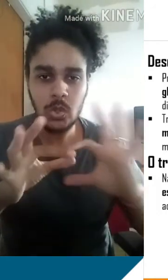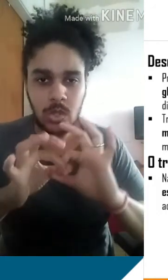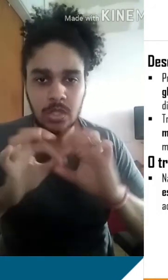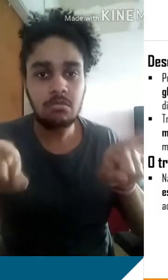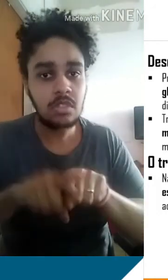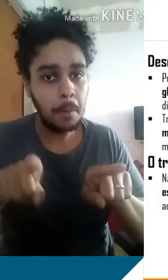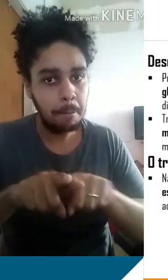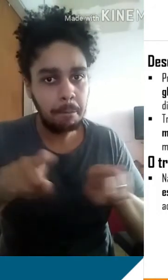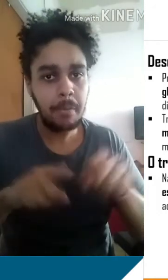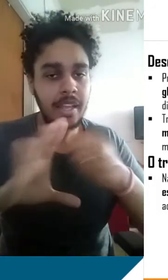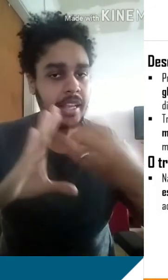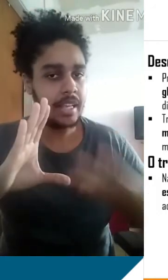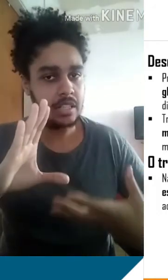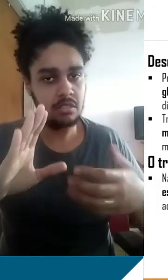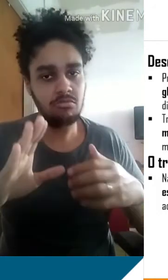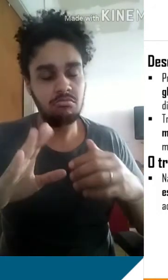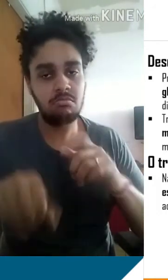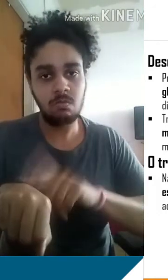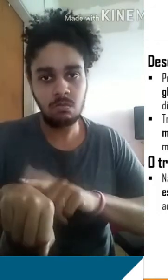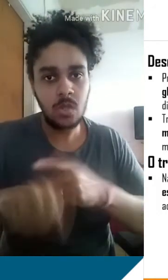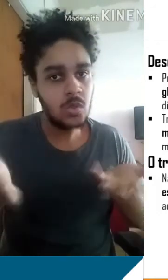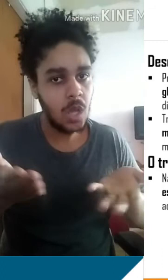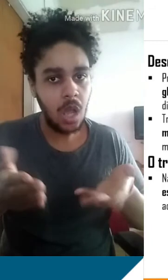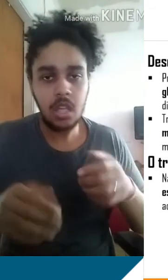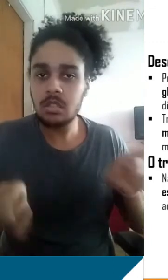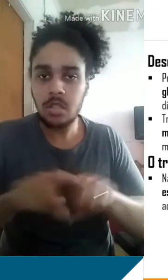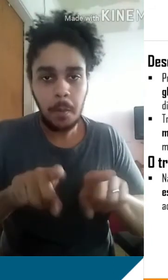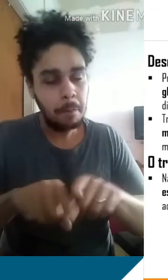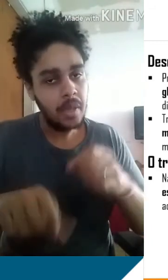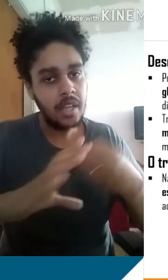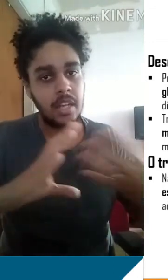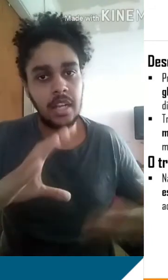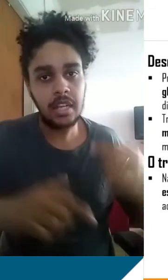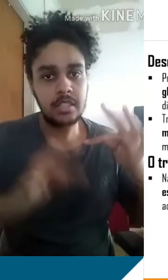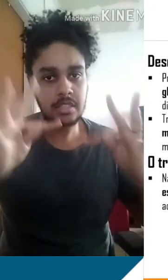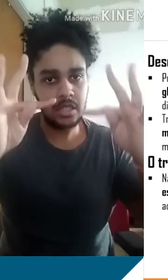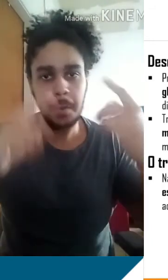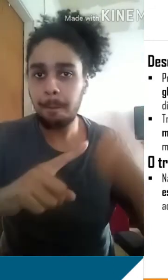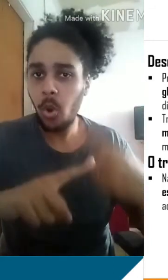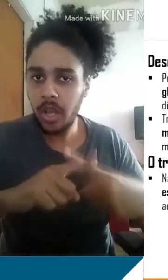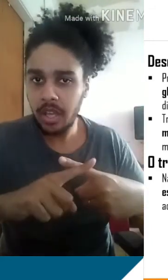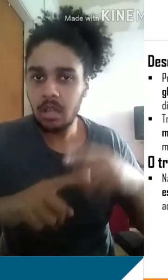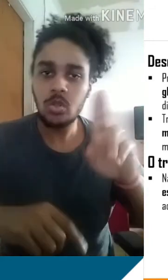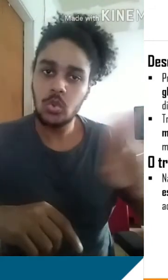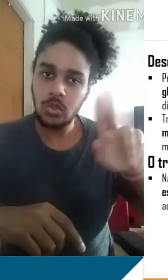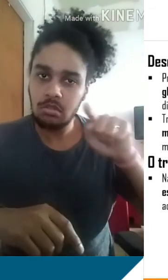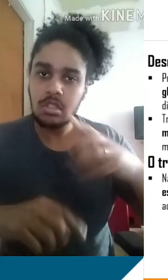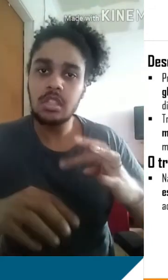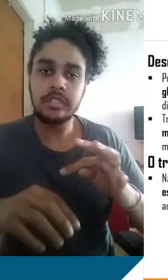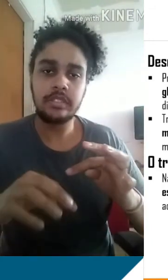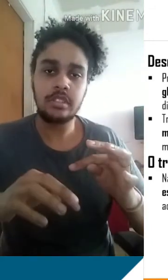tecnológicas. Por quê? Para o uso dessas tecnologias, para o manuseio, essas empresas necessitam, na verdade, de